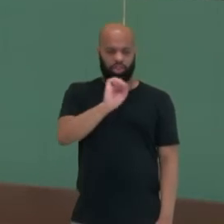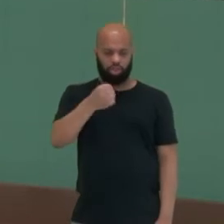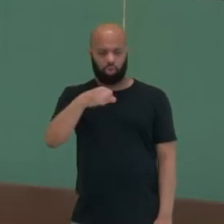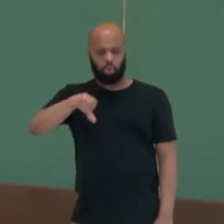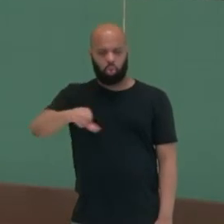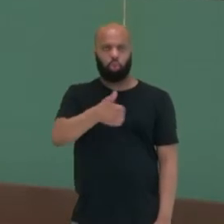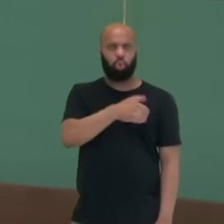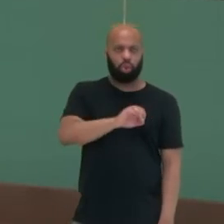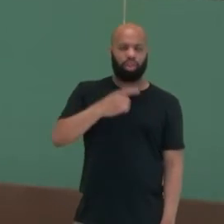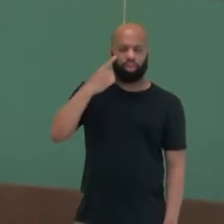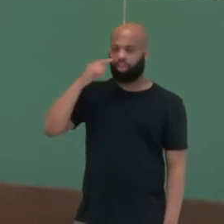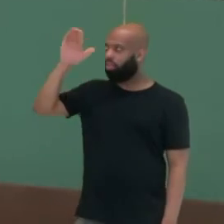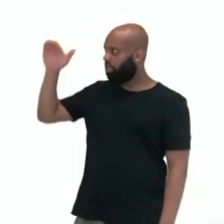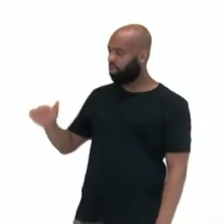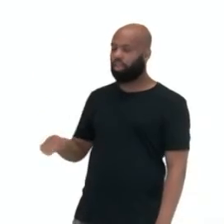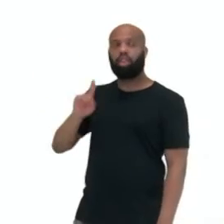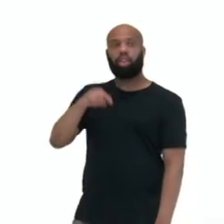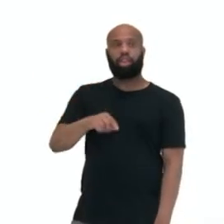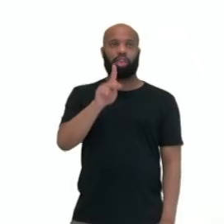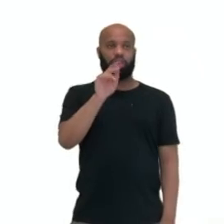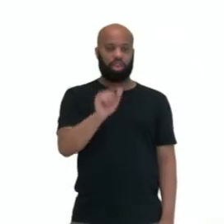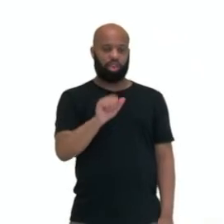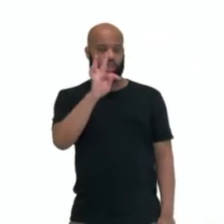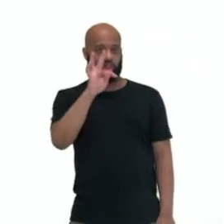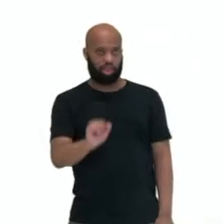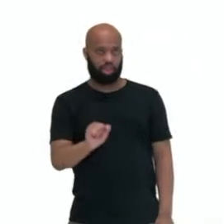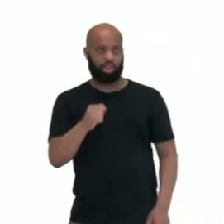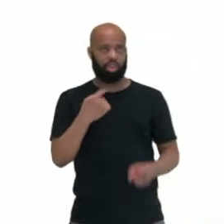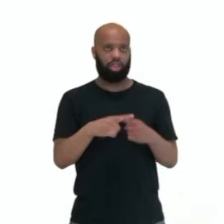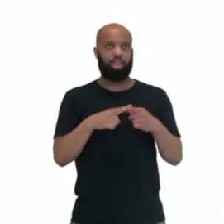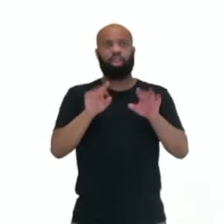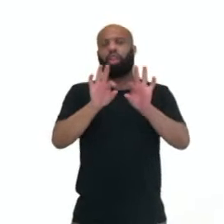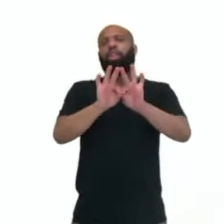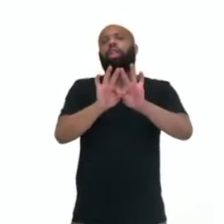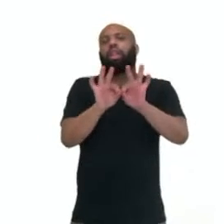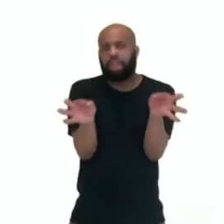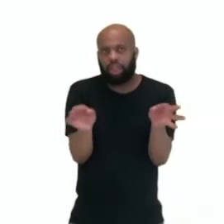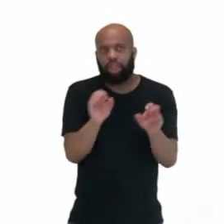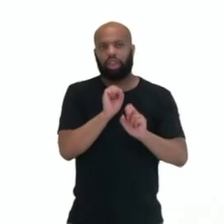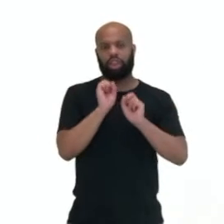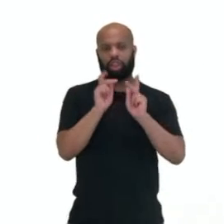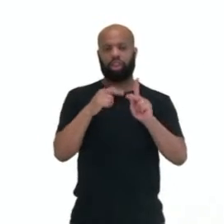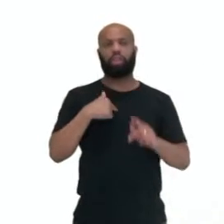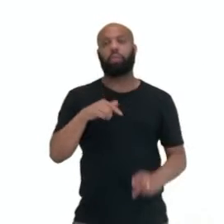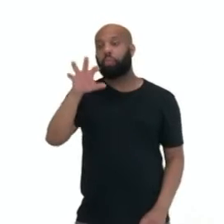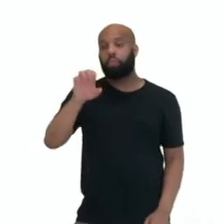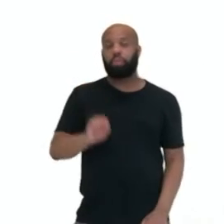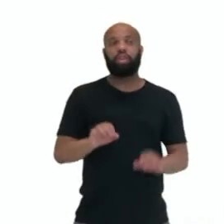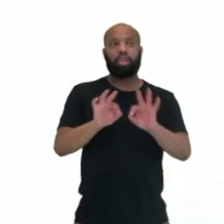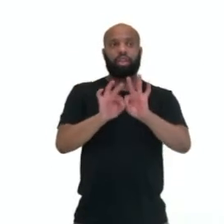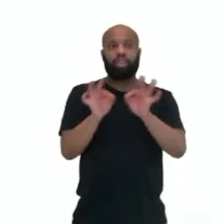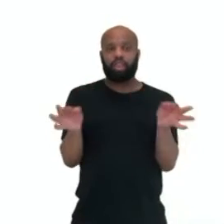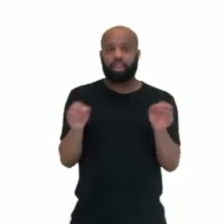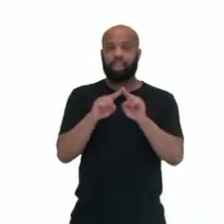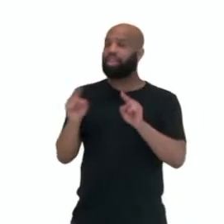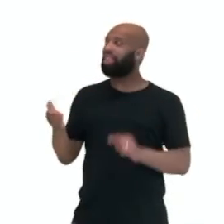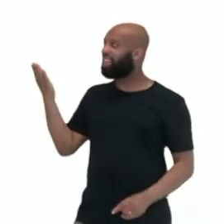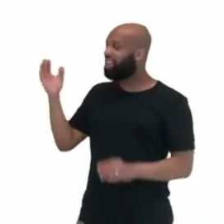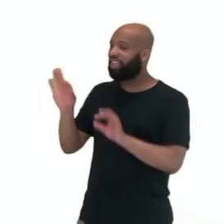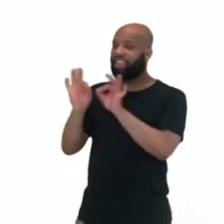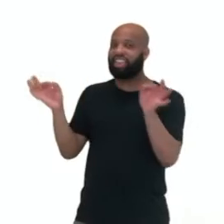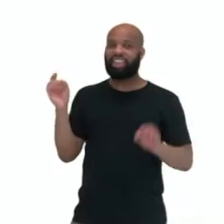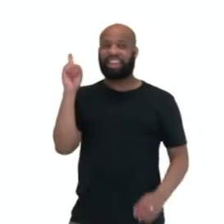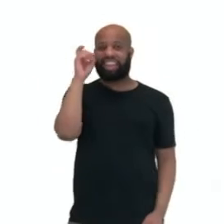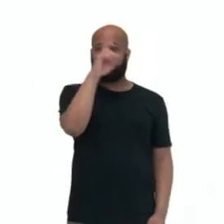7, 8. Isso aqui é um kata. Óbvio que é um kata simples, tá? A professora pegou um kata simples. Professora, mas se esse é o simples,